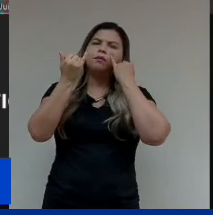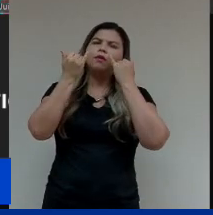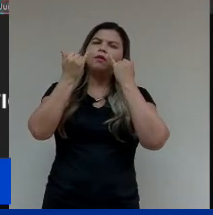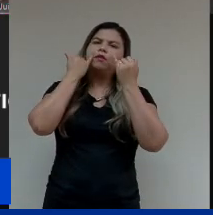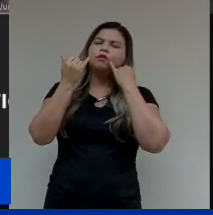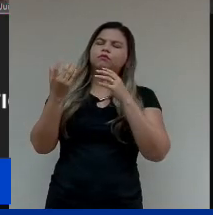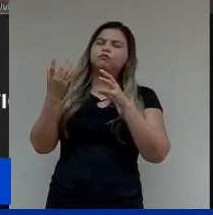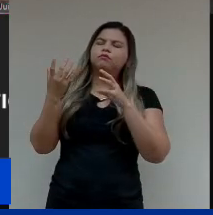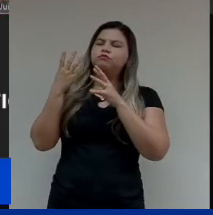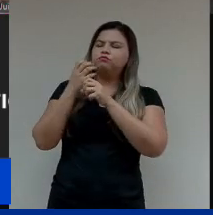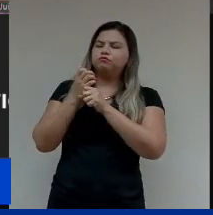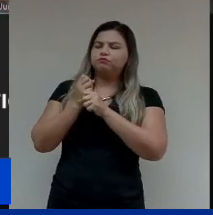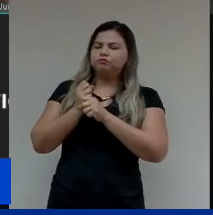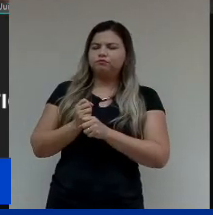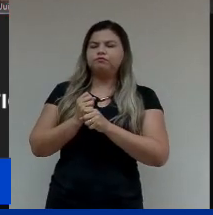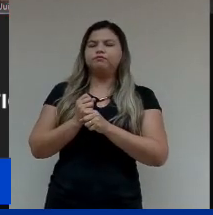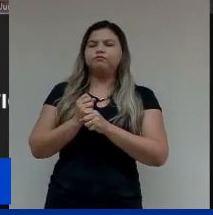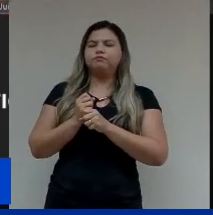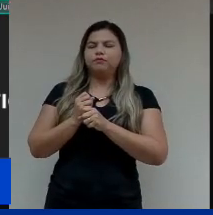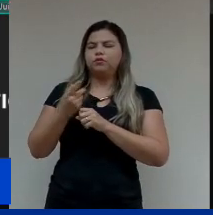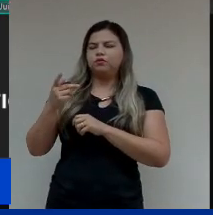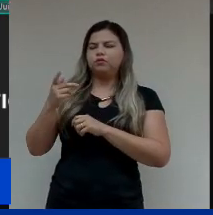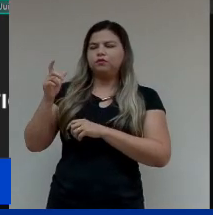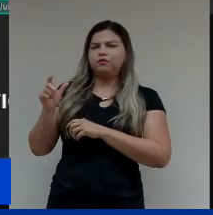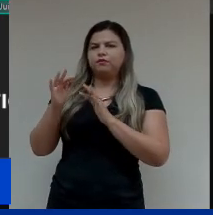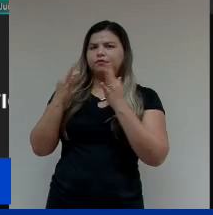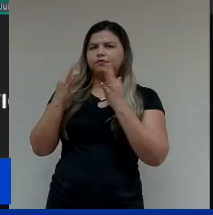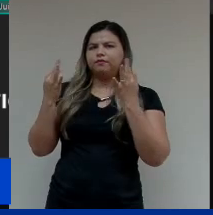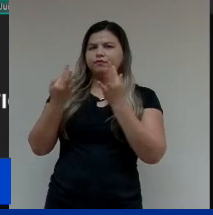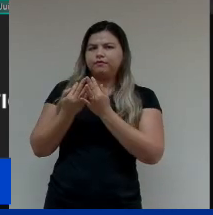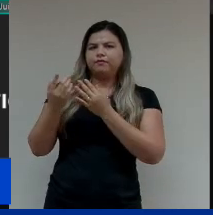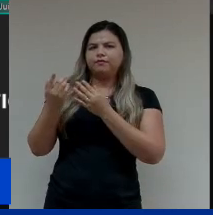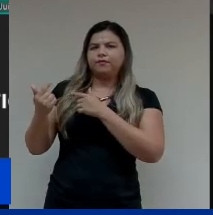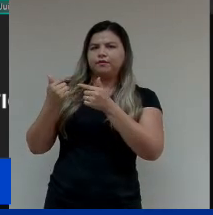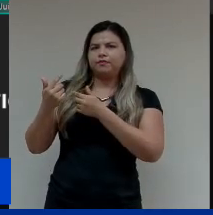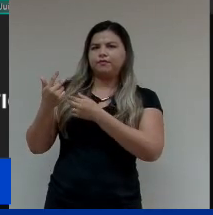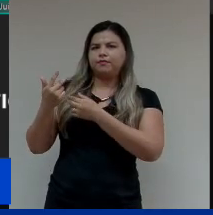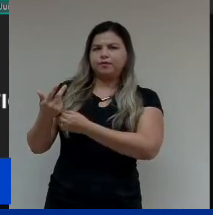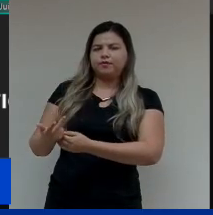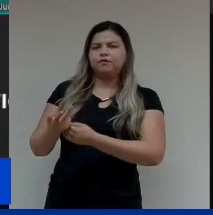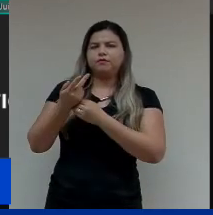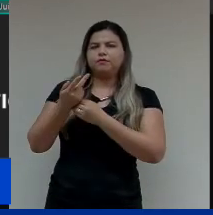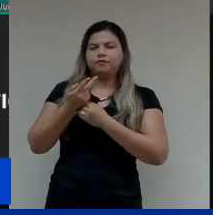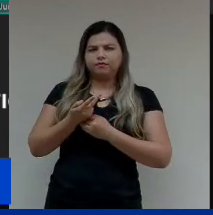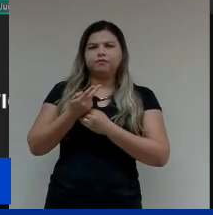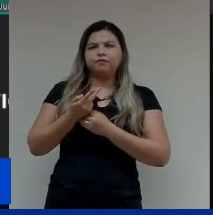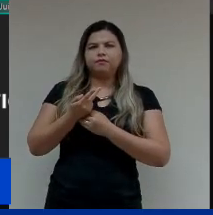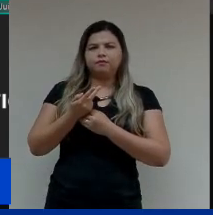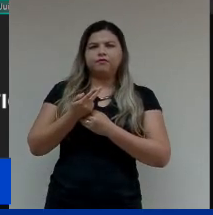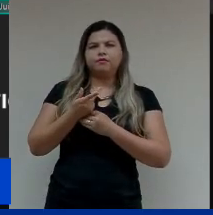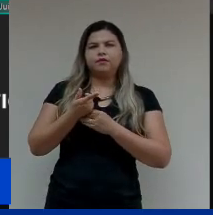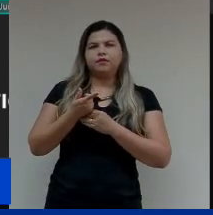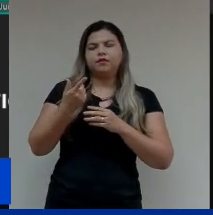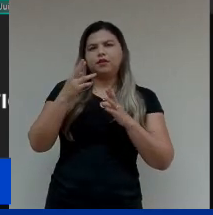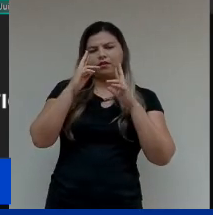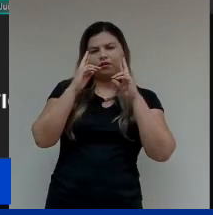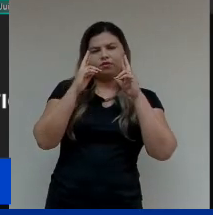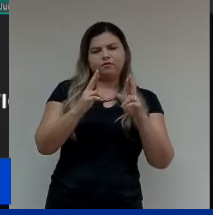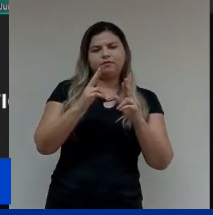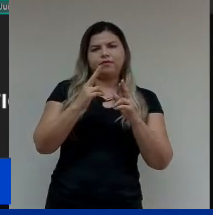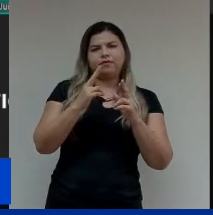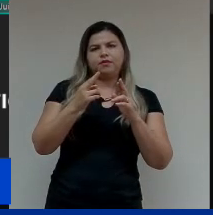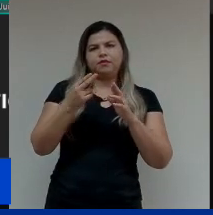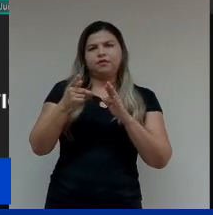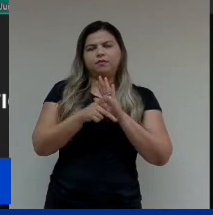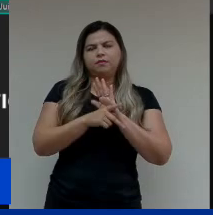com a contratação de um parente para serviços advocatícios respeita os princípios constitucionais,